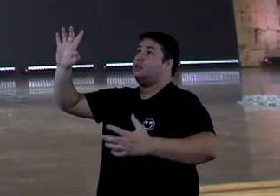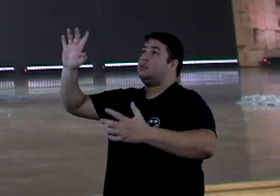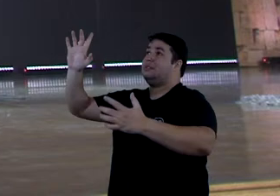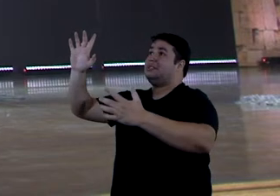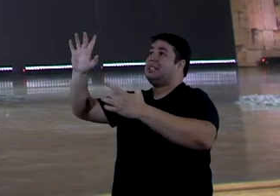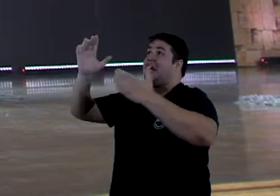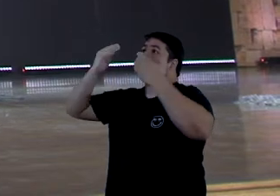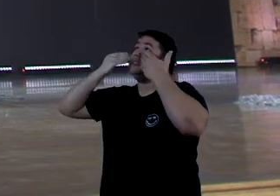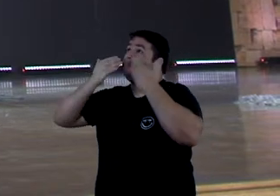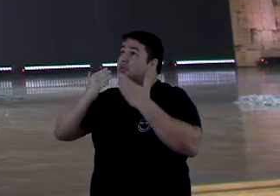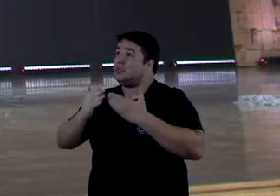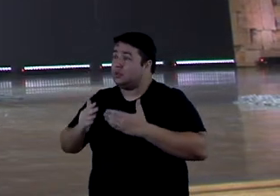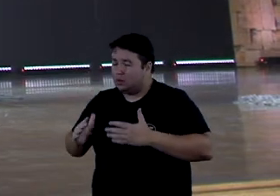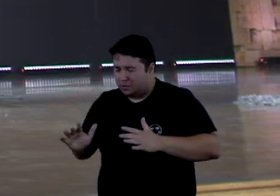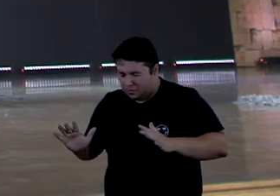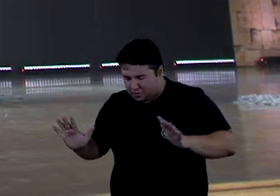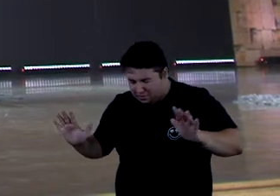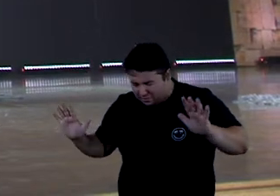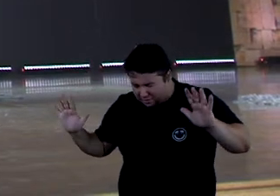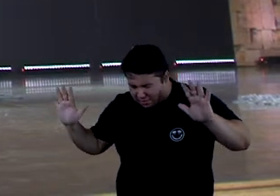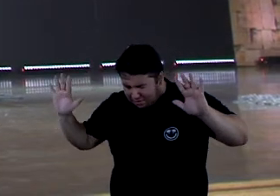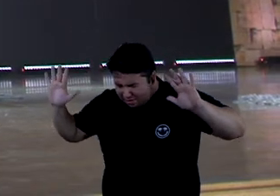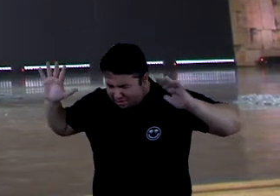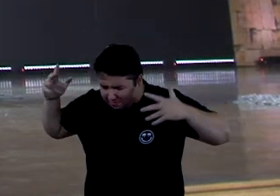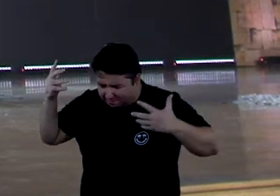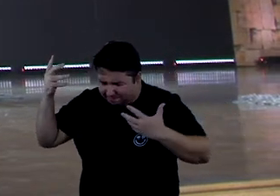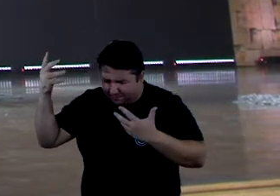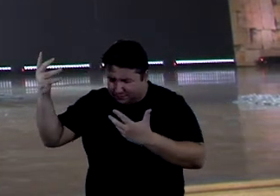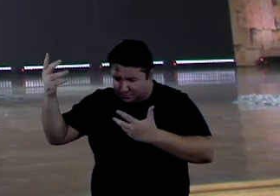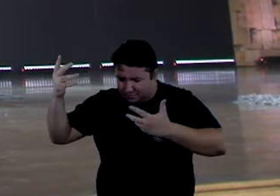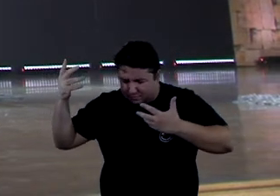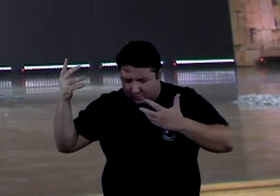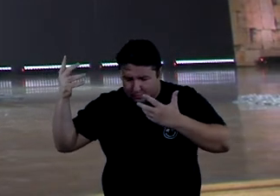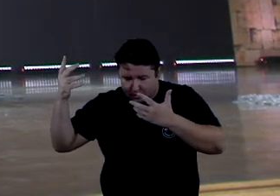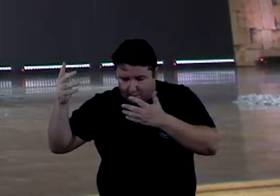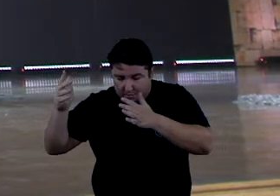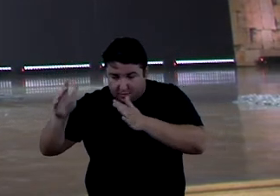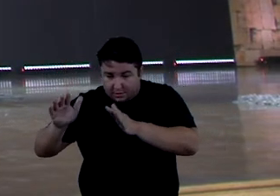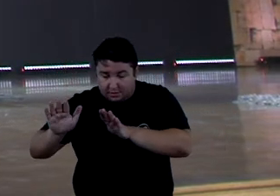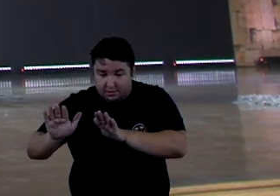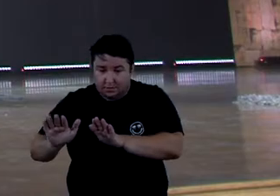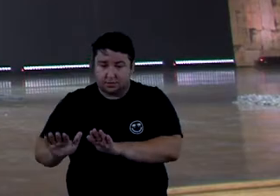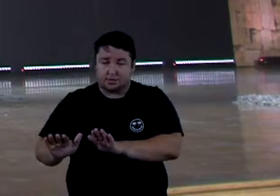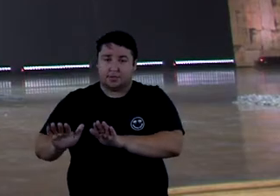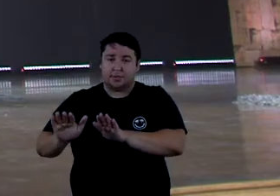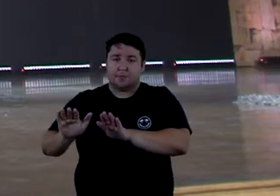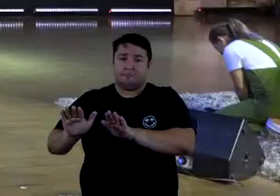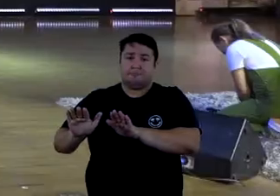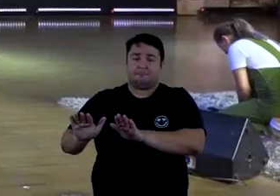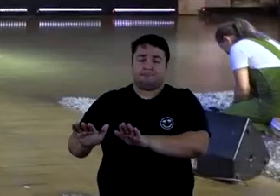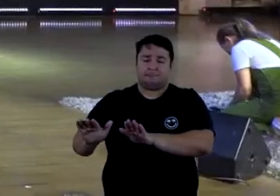Aos teus pés é onde eu quero estar.